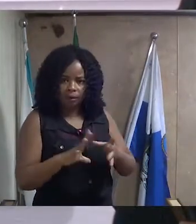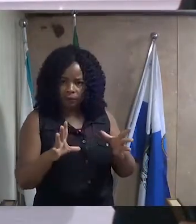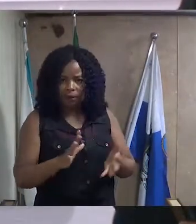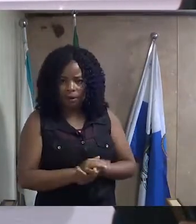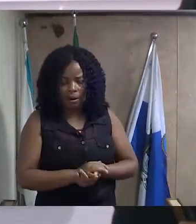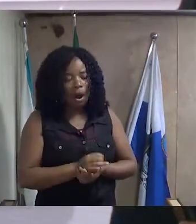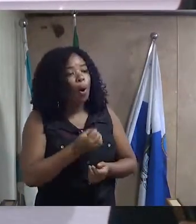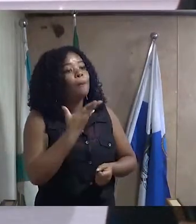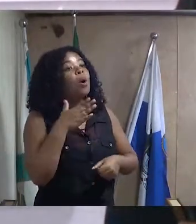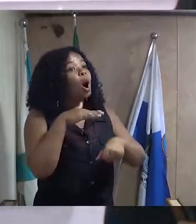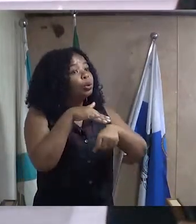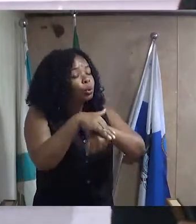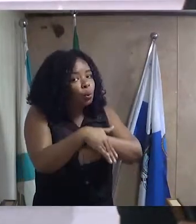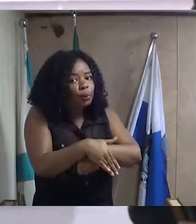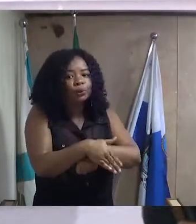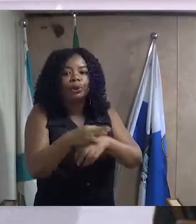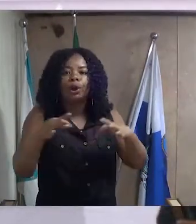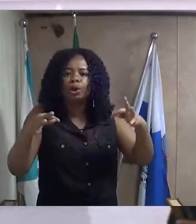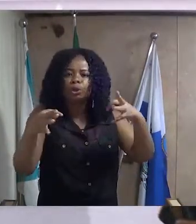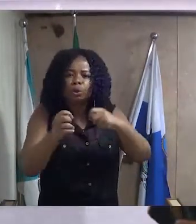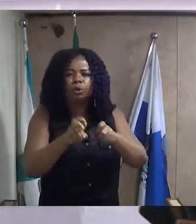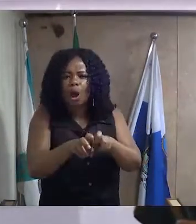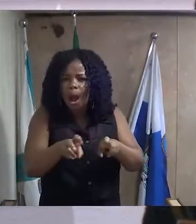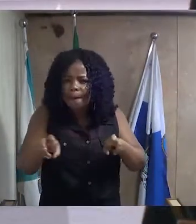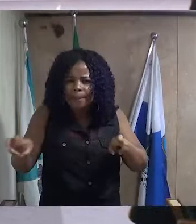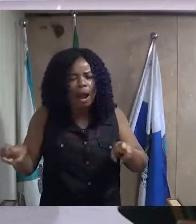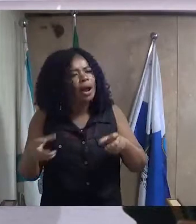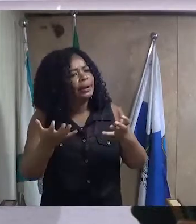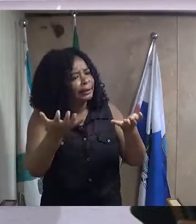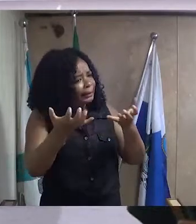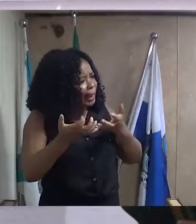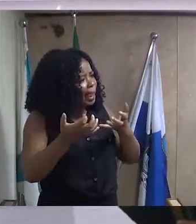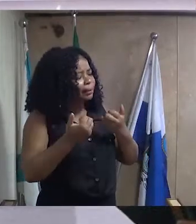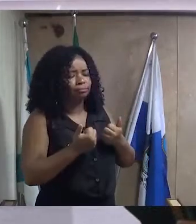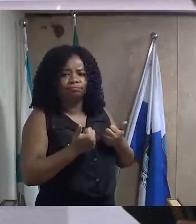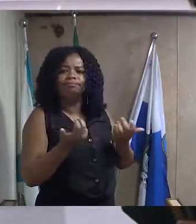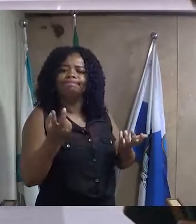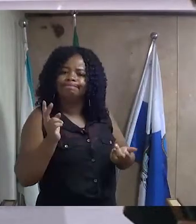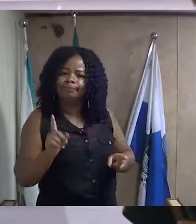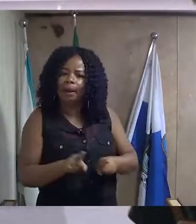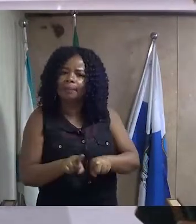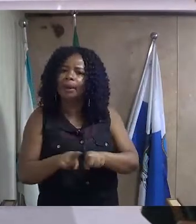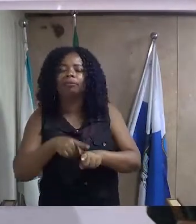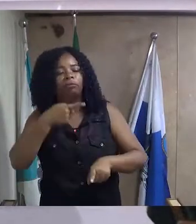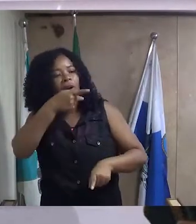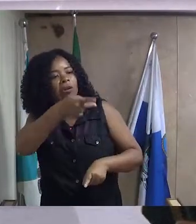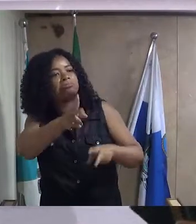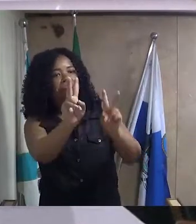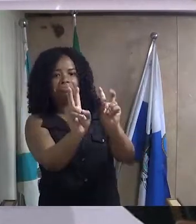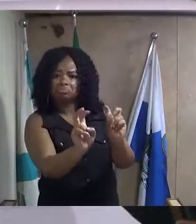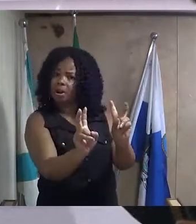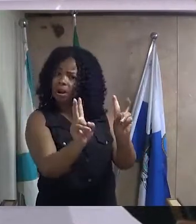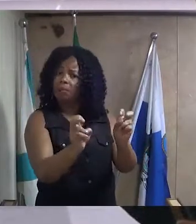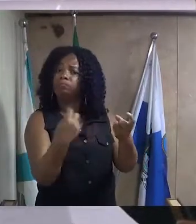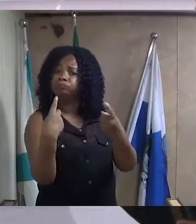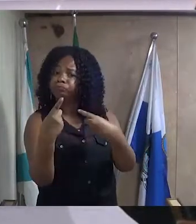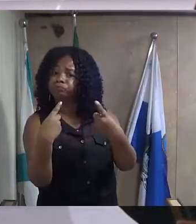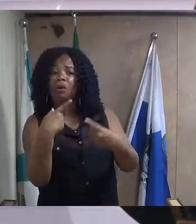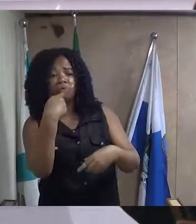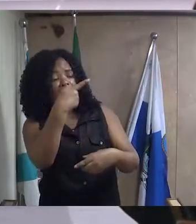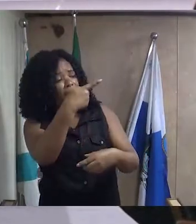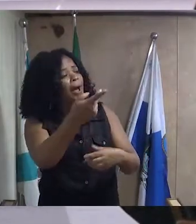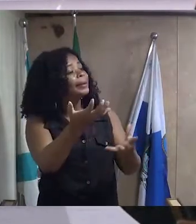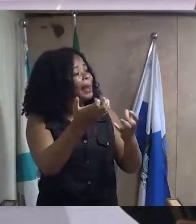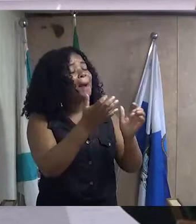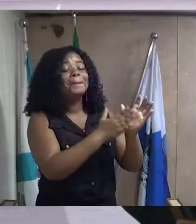noite a todos, boa noite à nossa mesa. Eu queria corroborar com o discurso de Vossa Excelência. Em primeiro lugar,